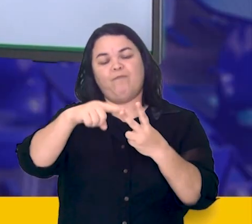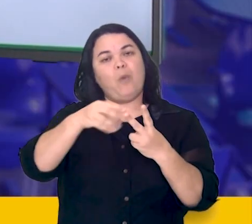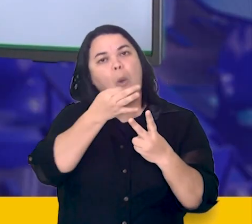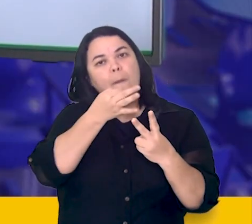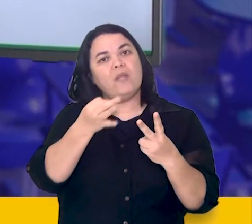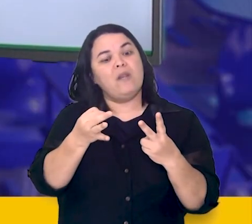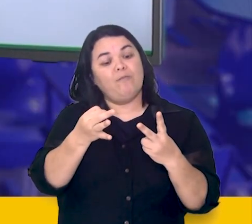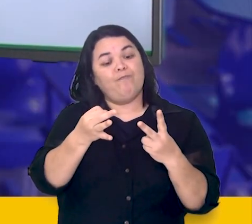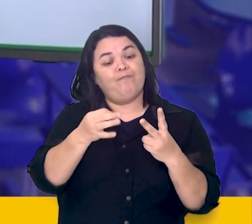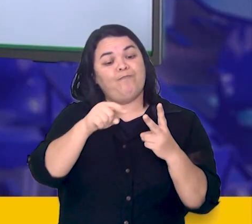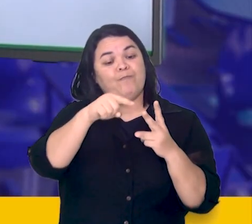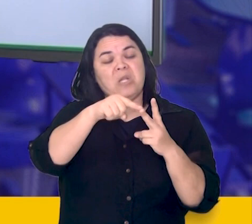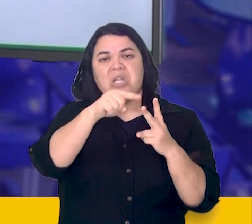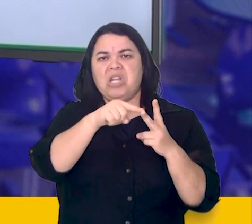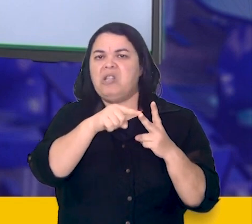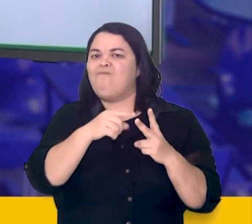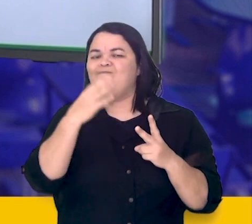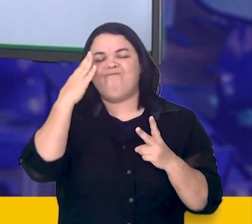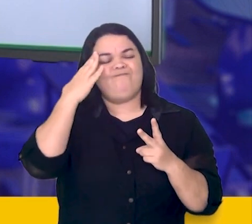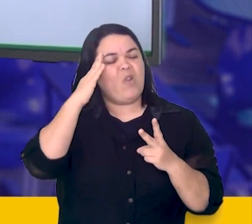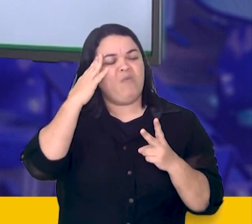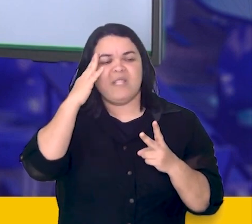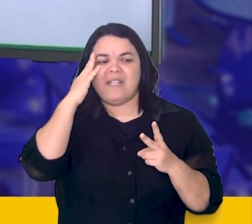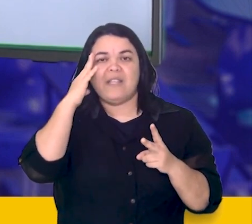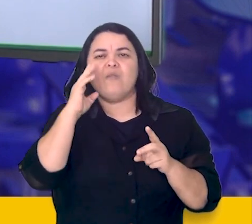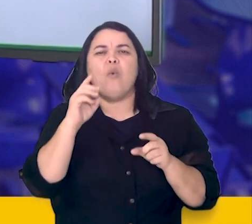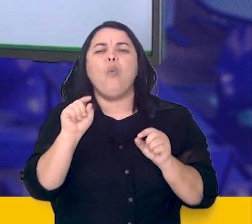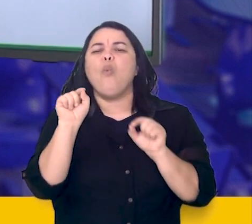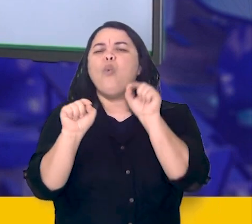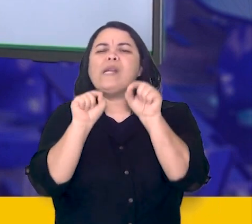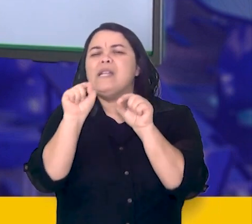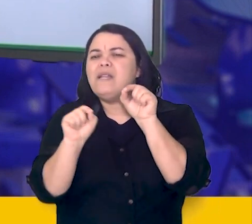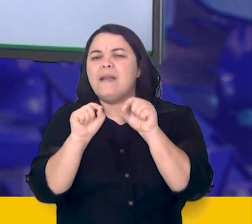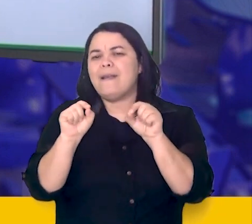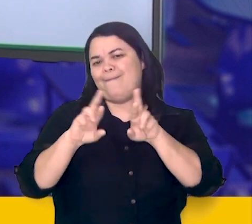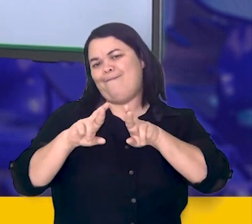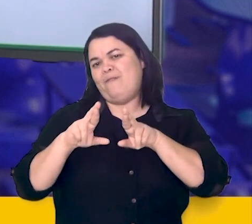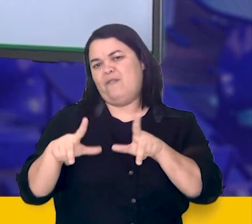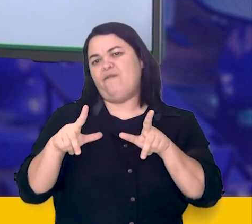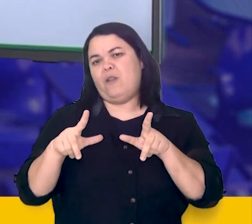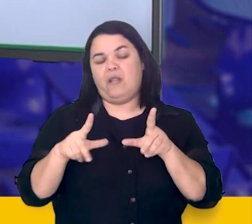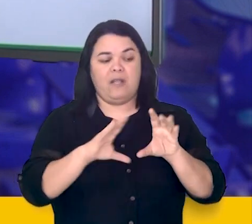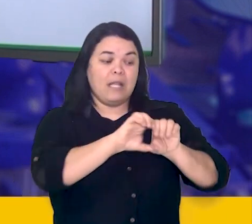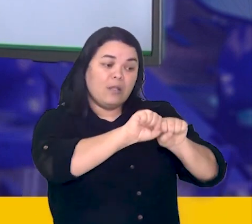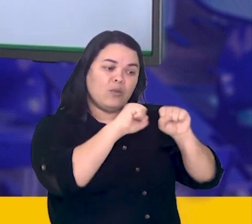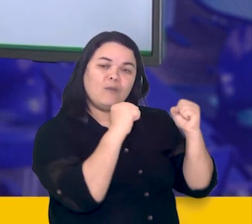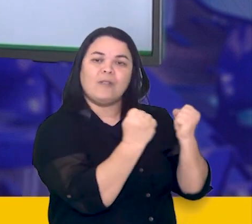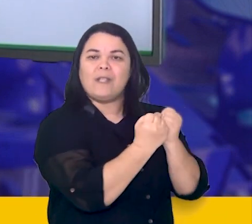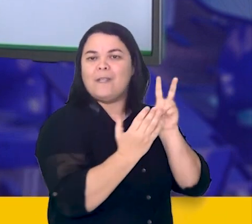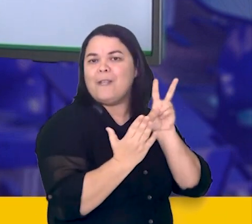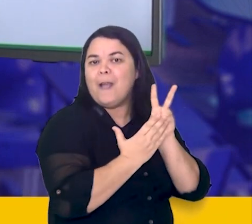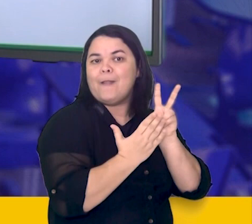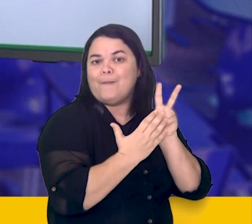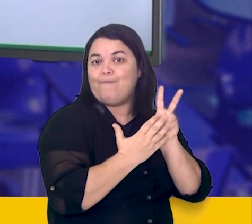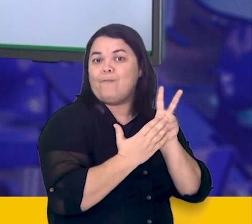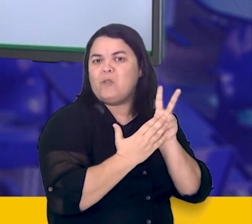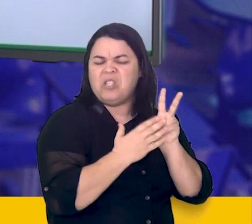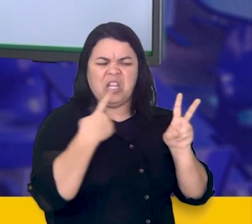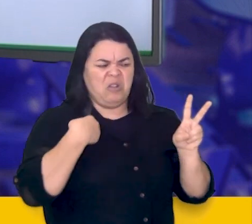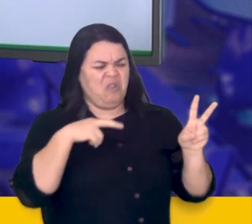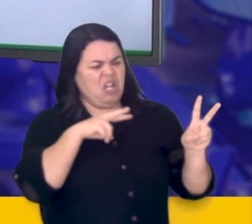não entendeu as diferenças dessa sociedade. Até se espanta ao dizer que essa sociedade não sabe como